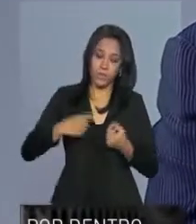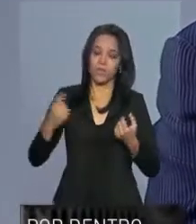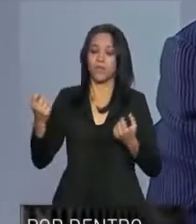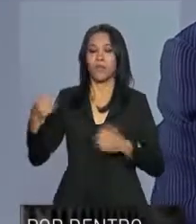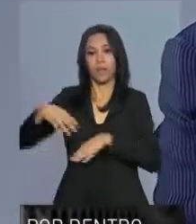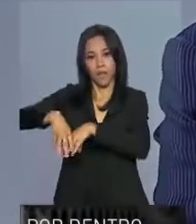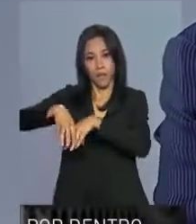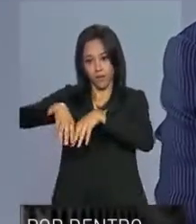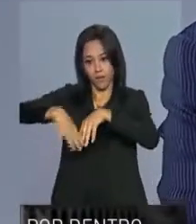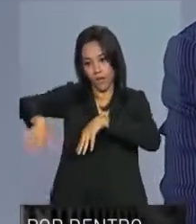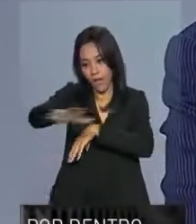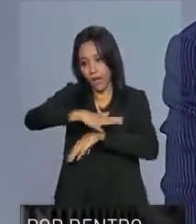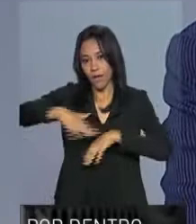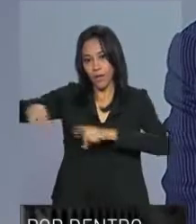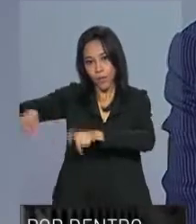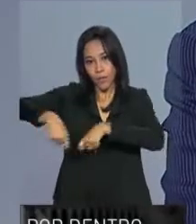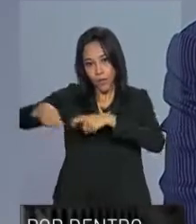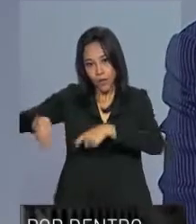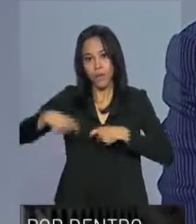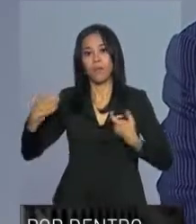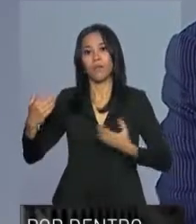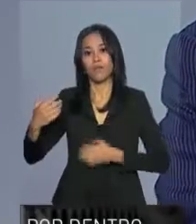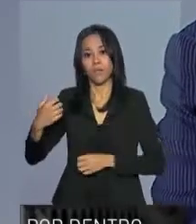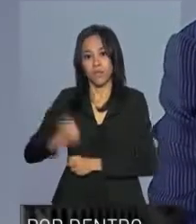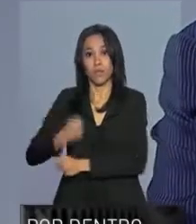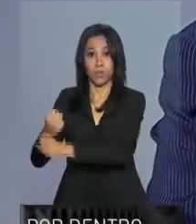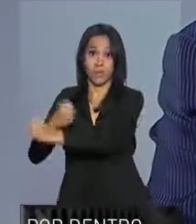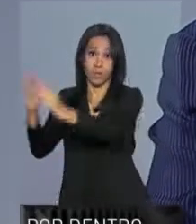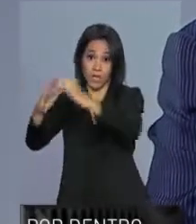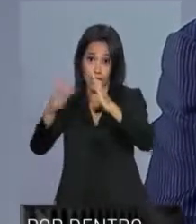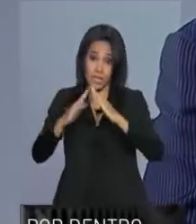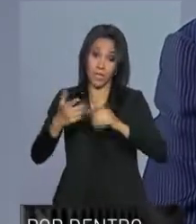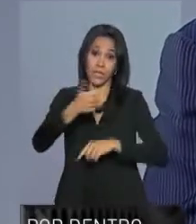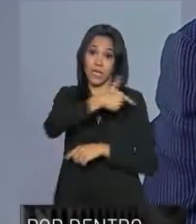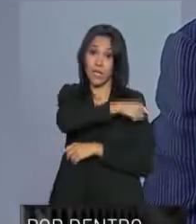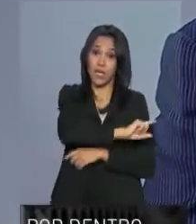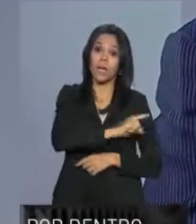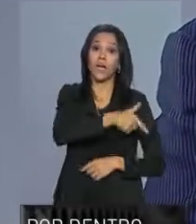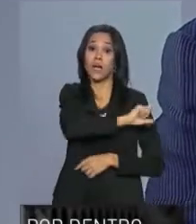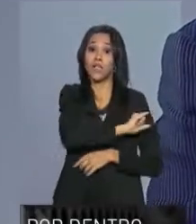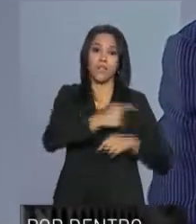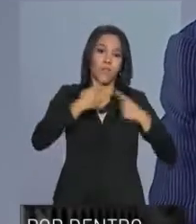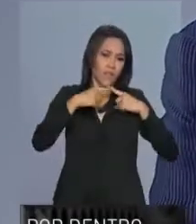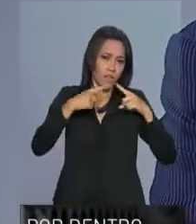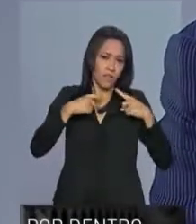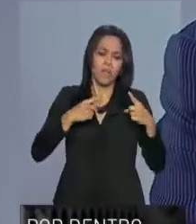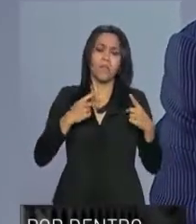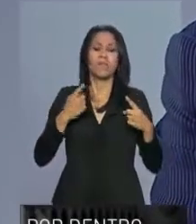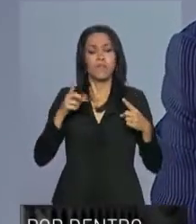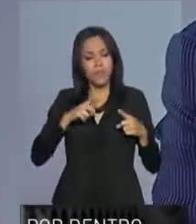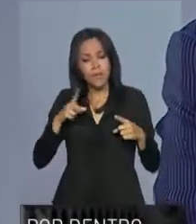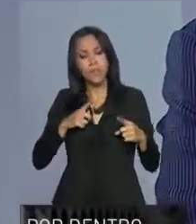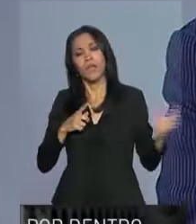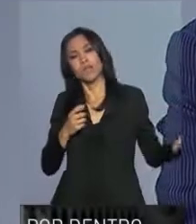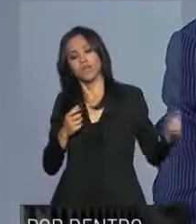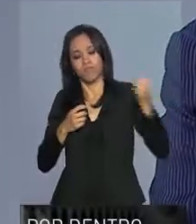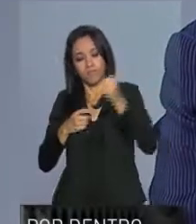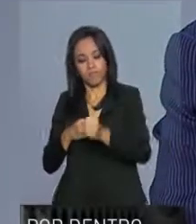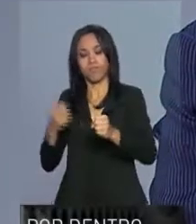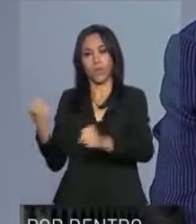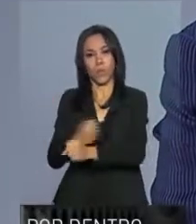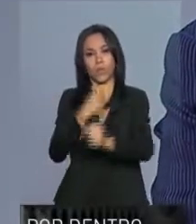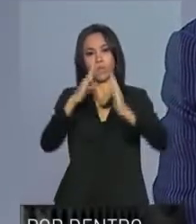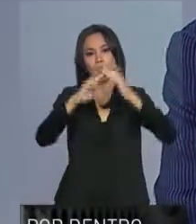entidades que era algo de muita crítica por parte de segmentos que defendem a moradia também os equipamentos sociais que é